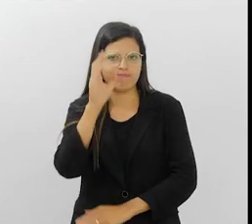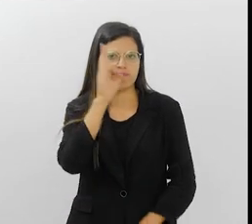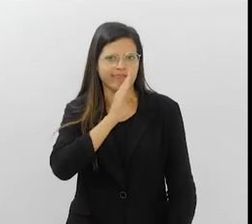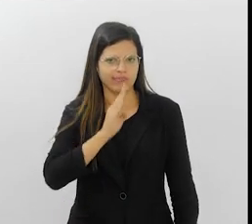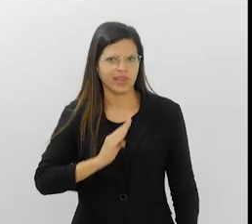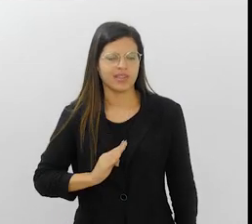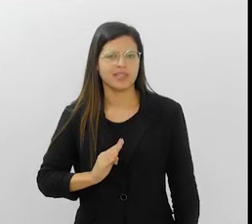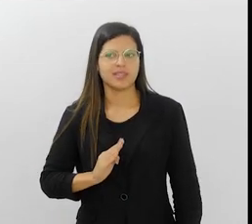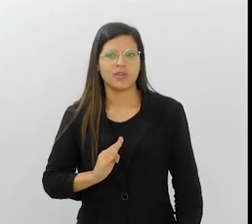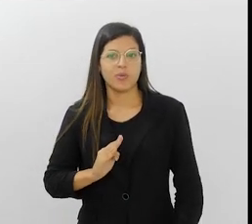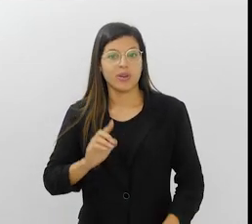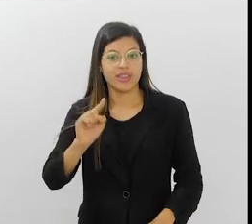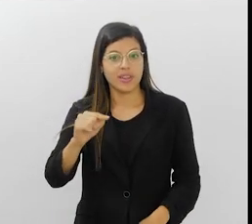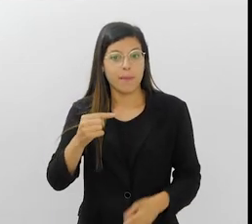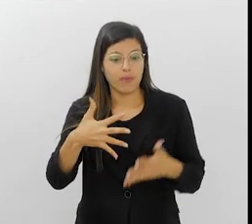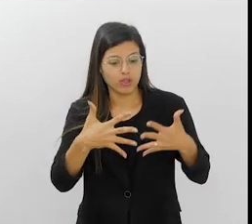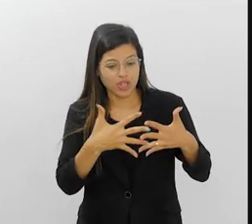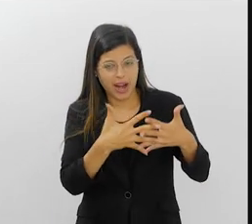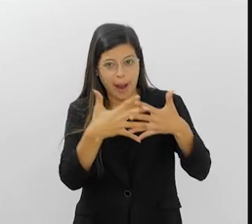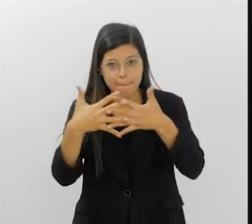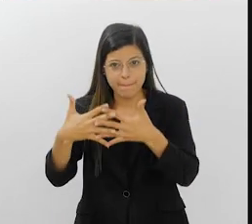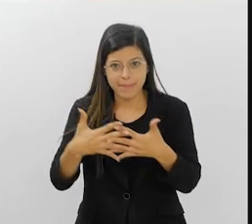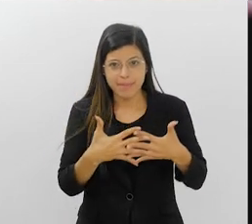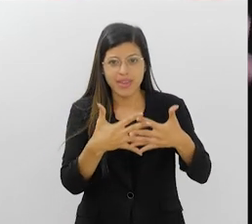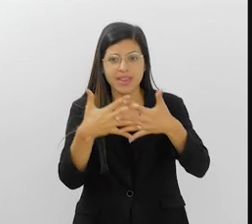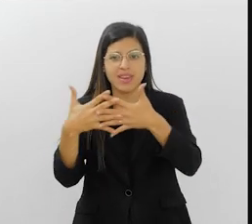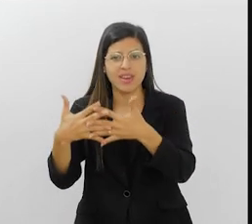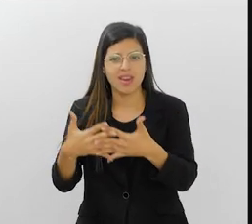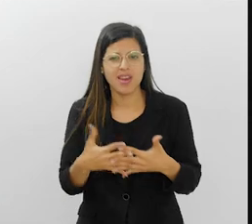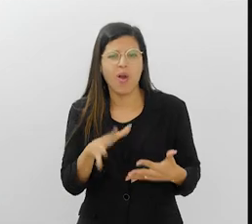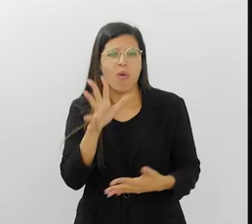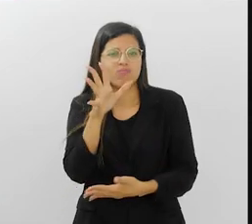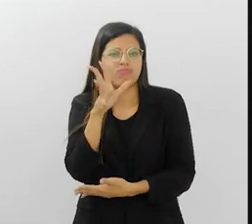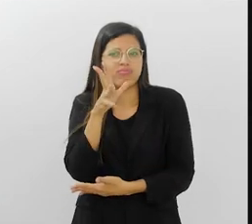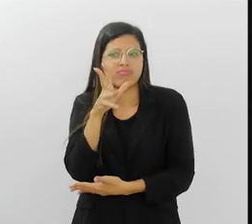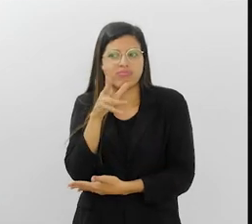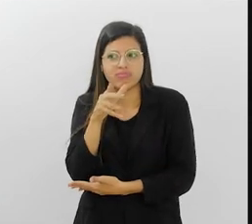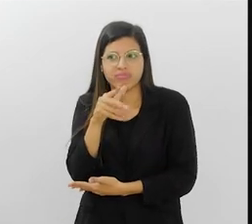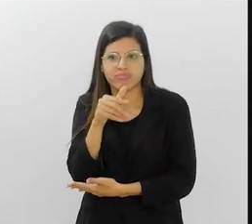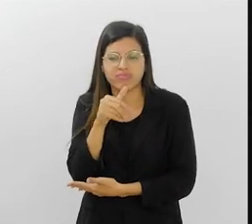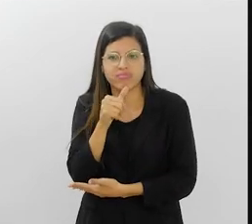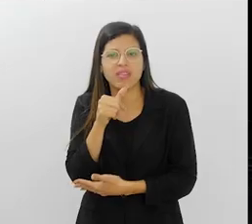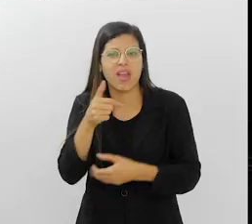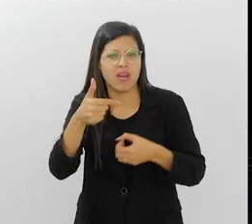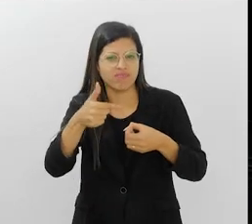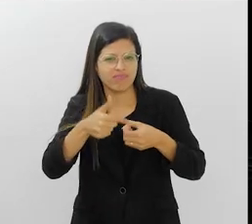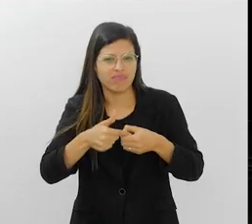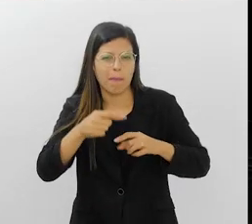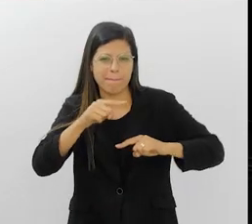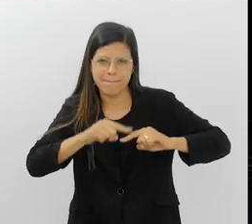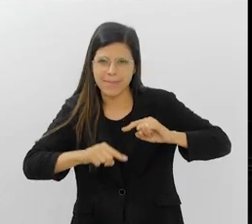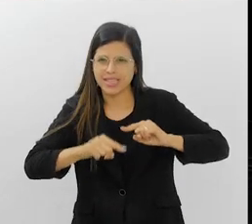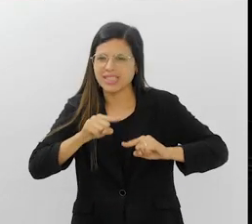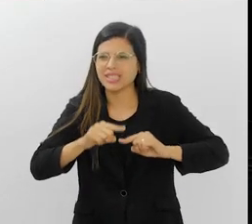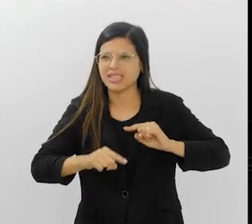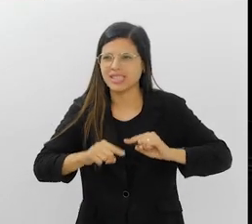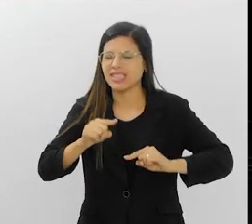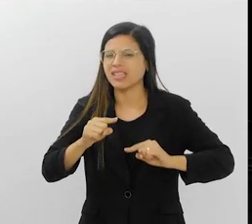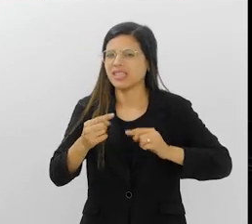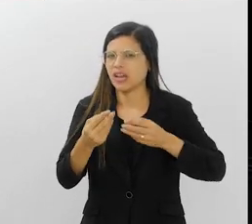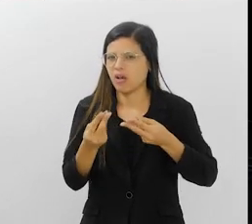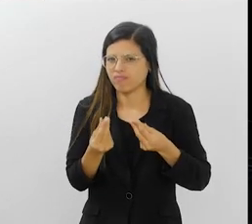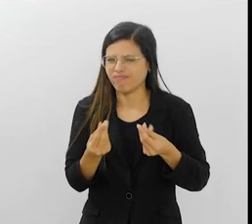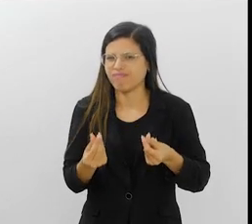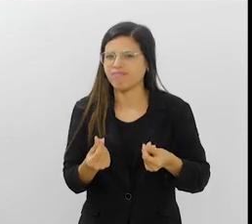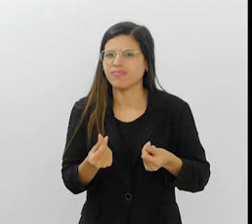do Brasil, e veio em caminhonete muito devagar para... É tipo uma nitroglicerina, né? É uma coisa que qualquer...